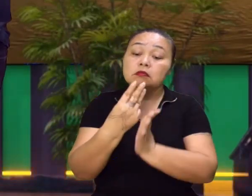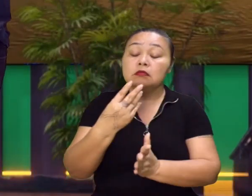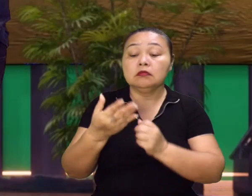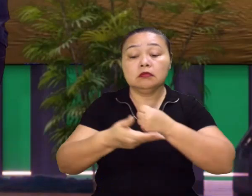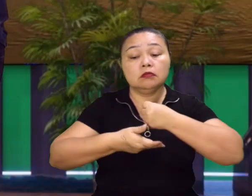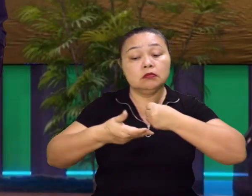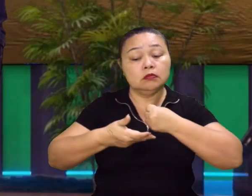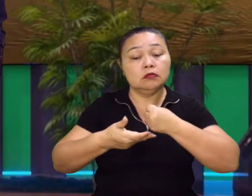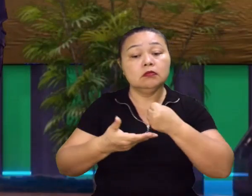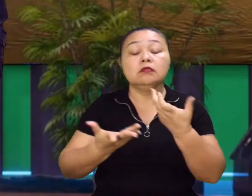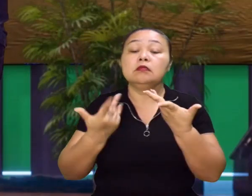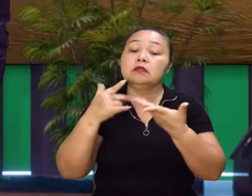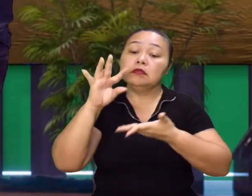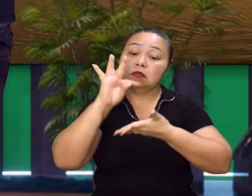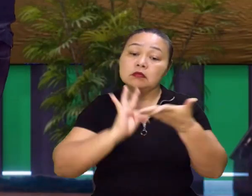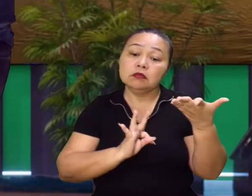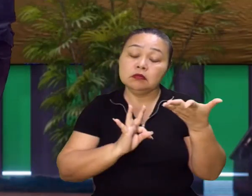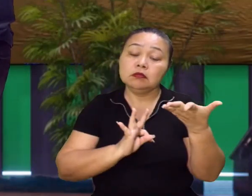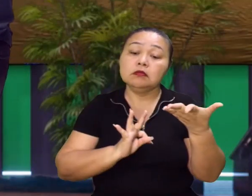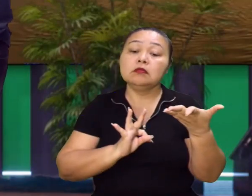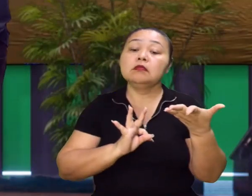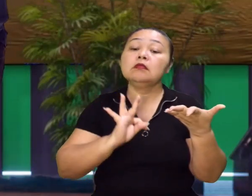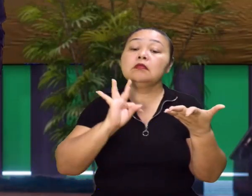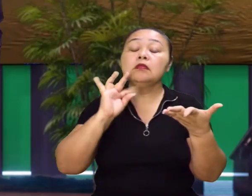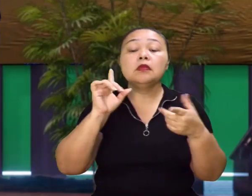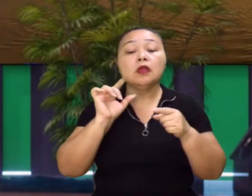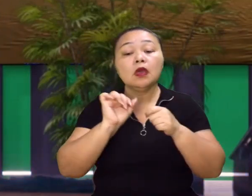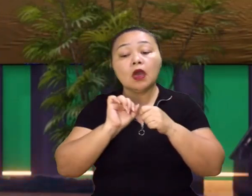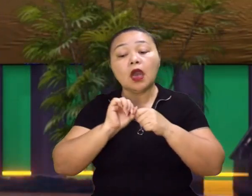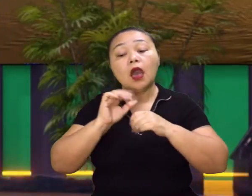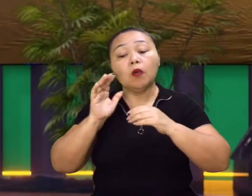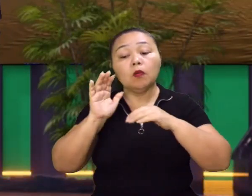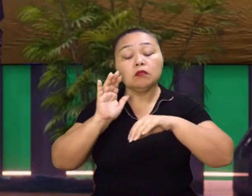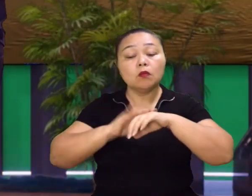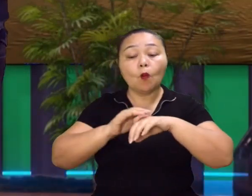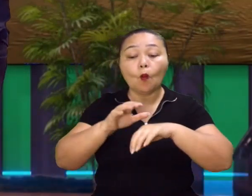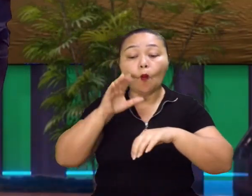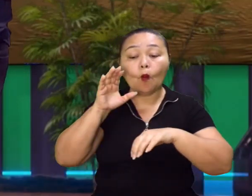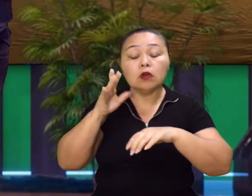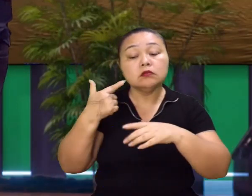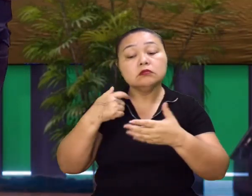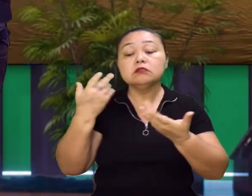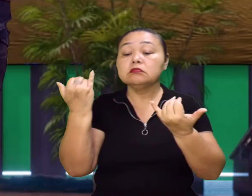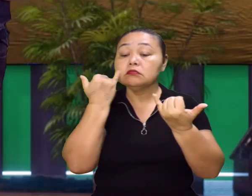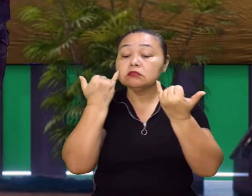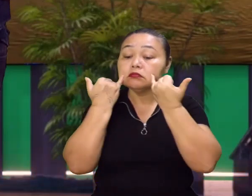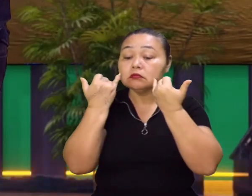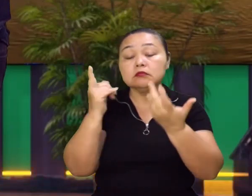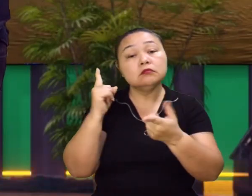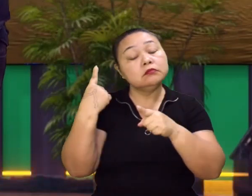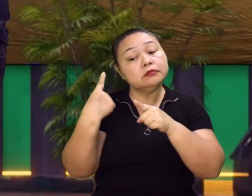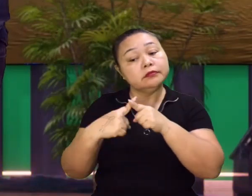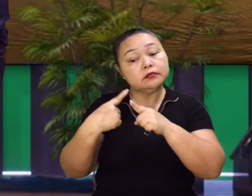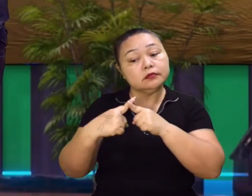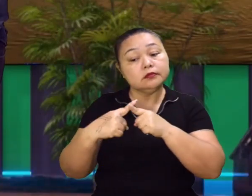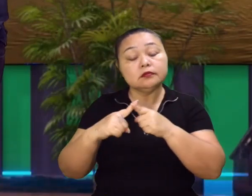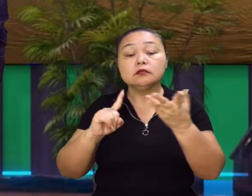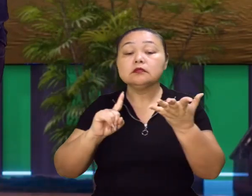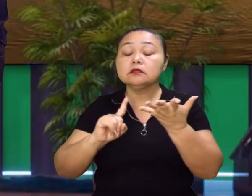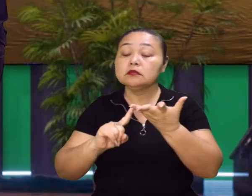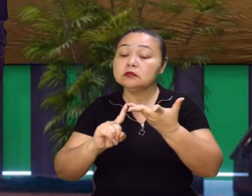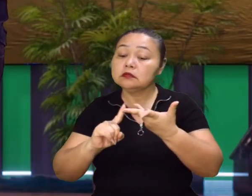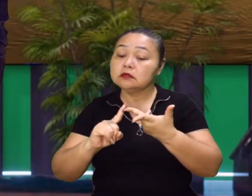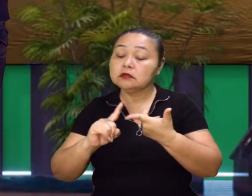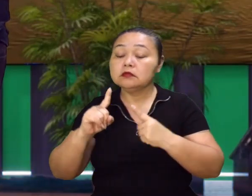Por isso que o texto falava o seguinte, que acaba omitindo determinadas informações. Porque a gente tem vários tipos de